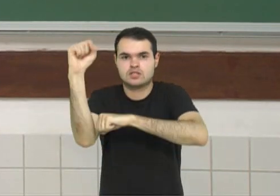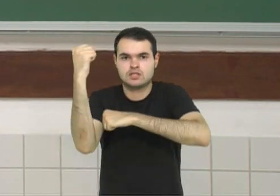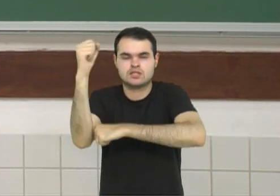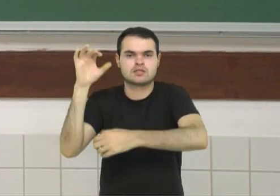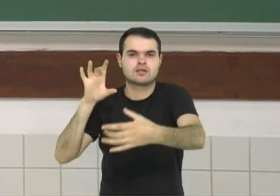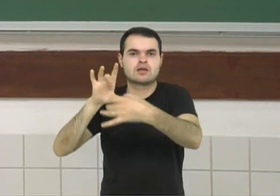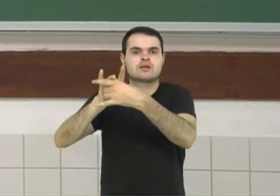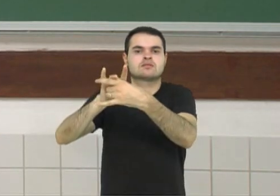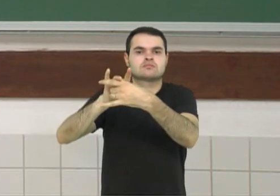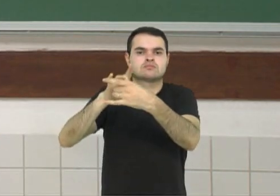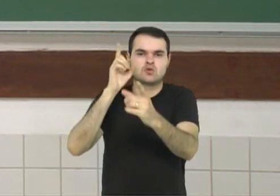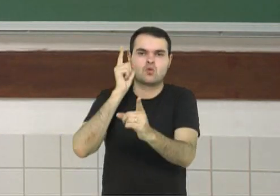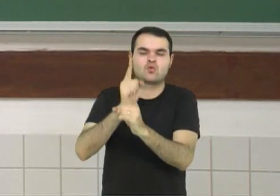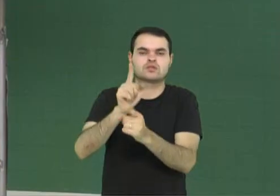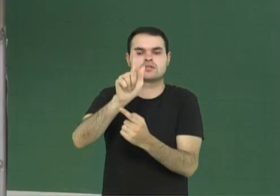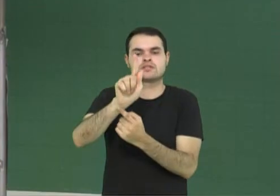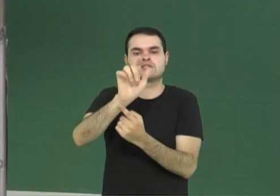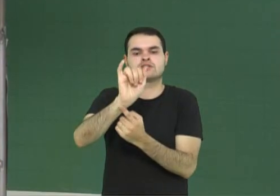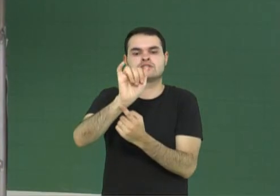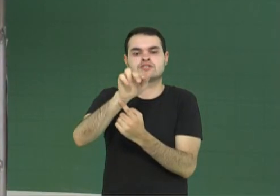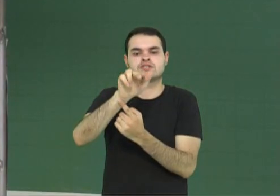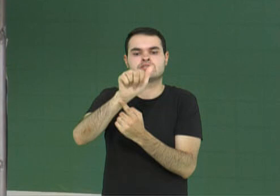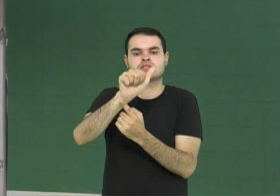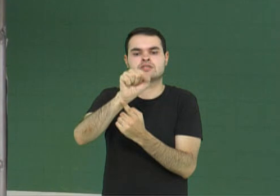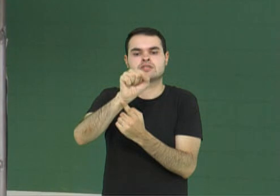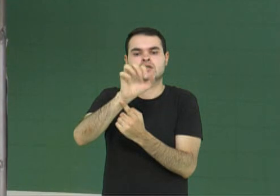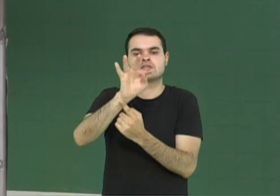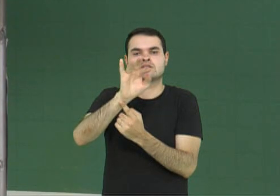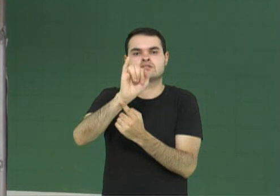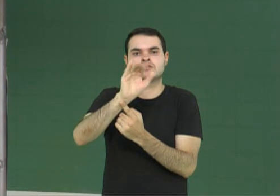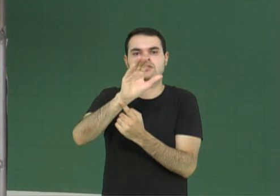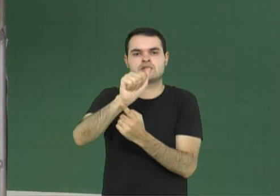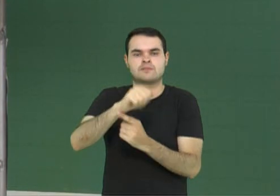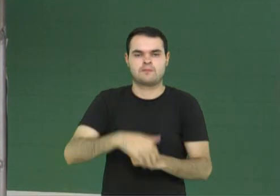nessas atletas da ginástica. Mais um herói,